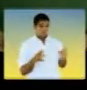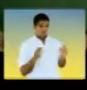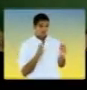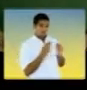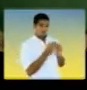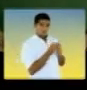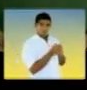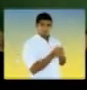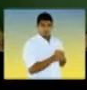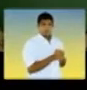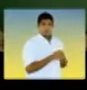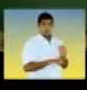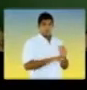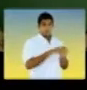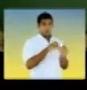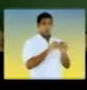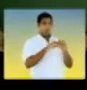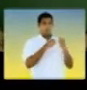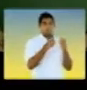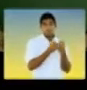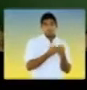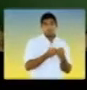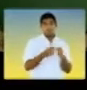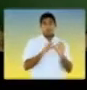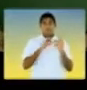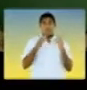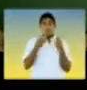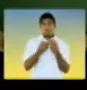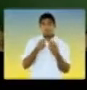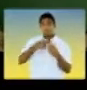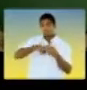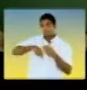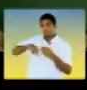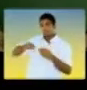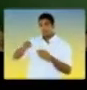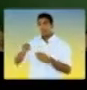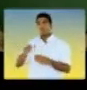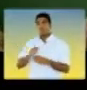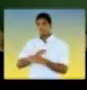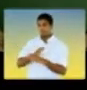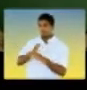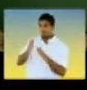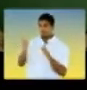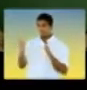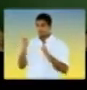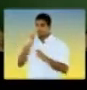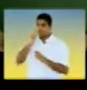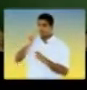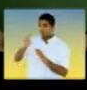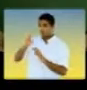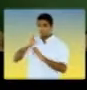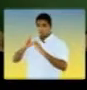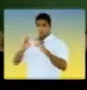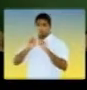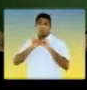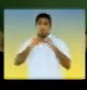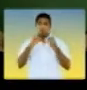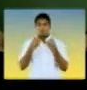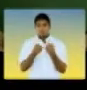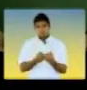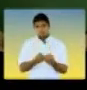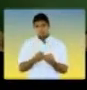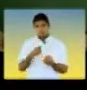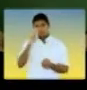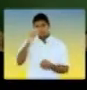ambiente social, que é a família. Ela está saindo de lá para que ela possa se comunicar, se socializar com as pessoas. Isso é de